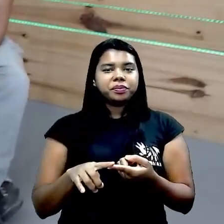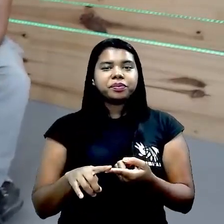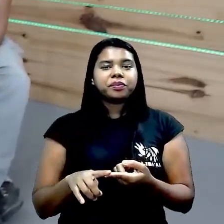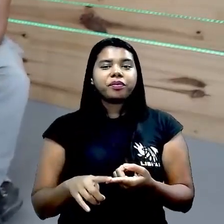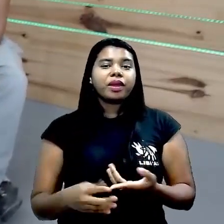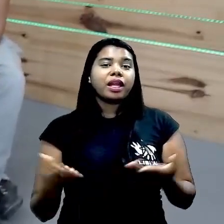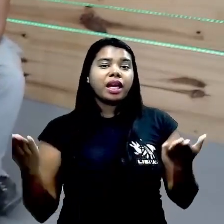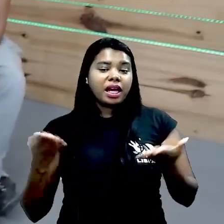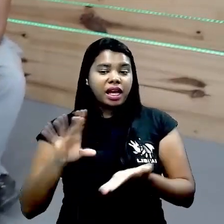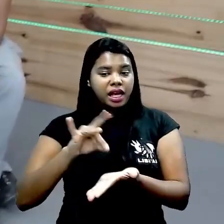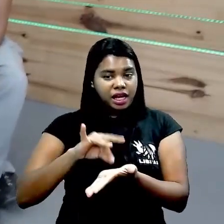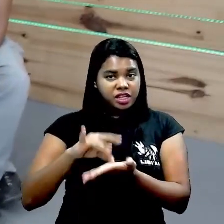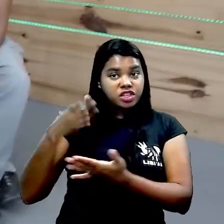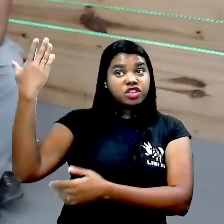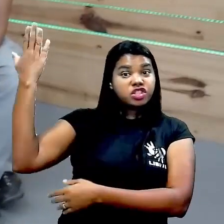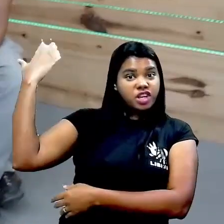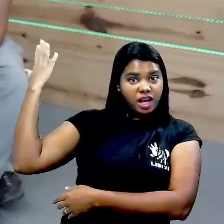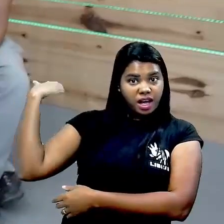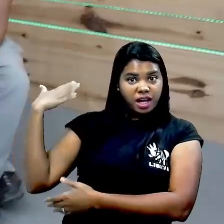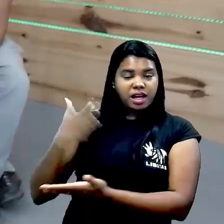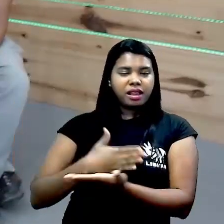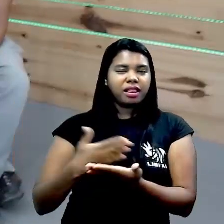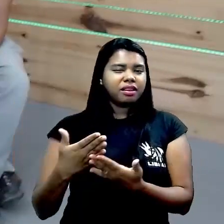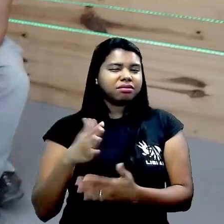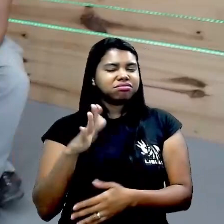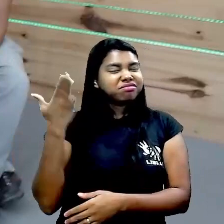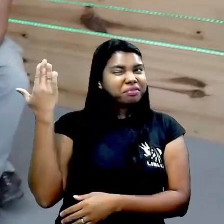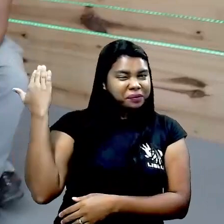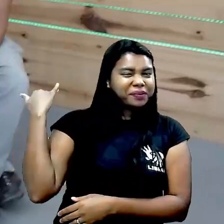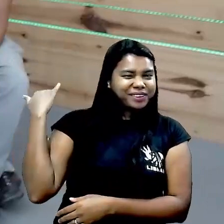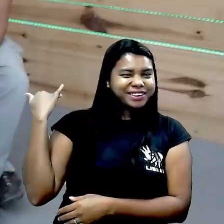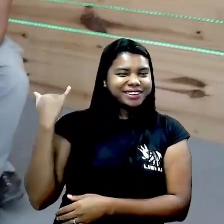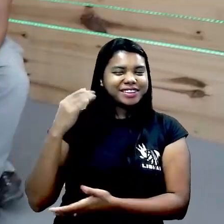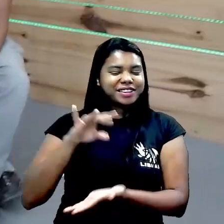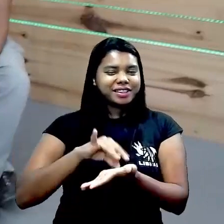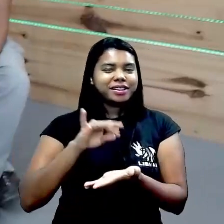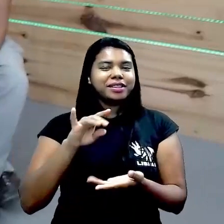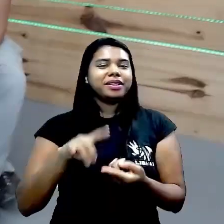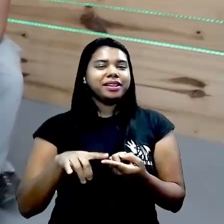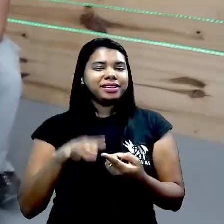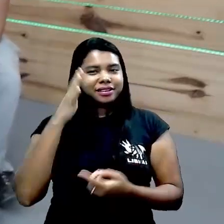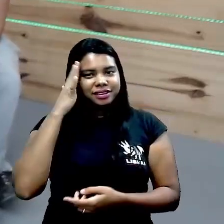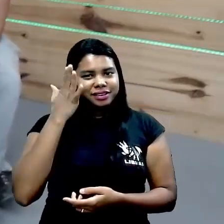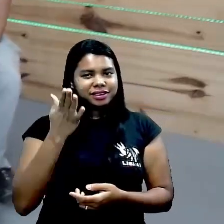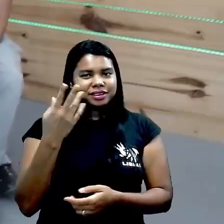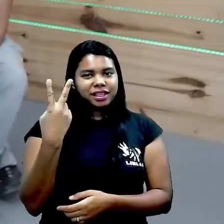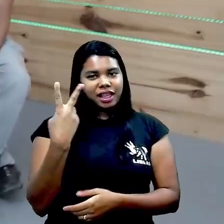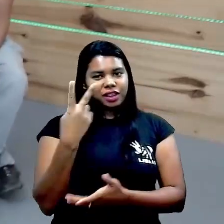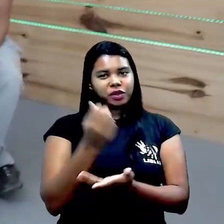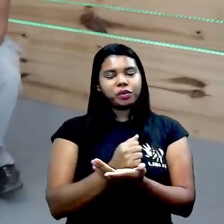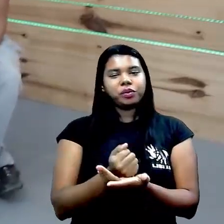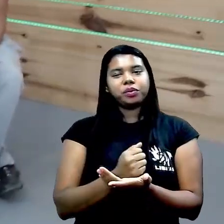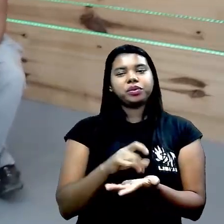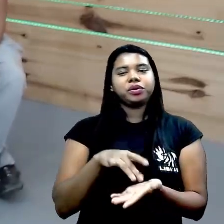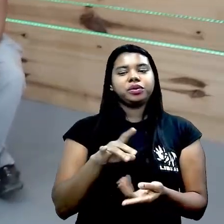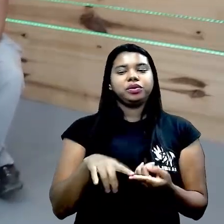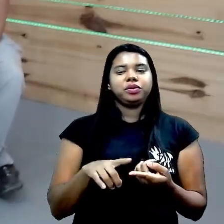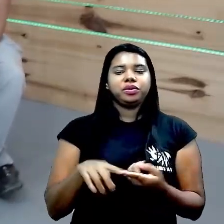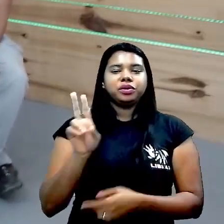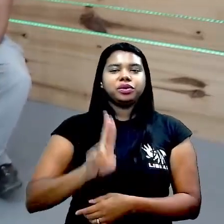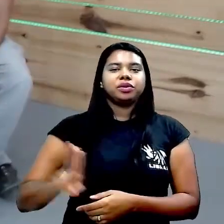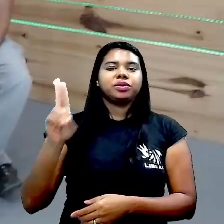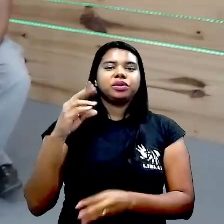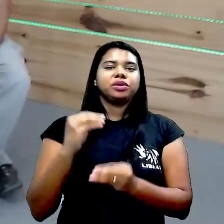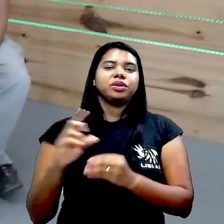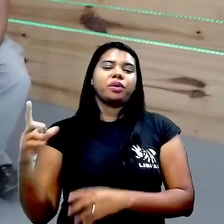assim, naquela época, que faz pouco tempo, né, naquela época eram dois jogos utilizados para o